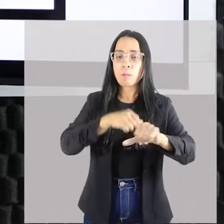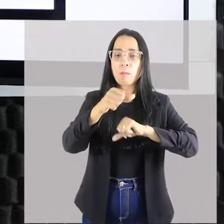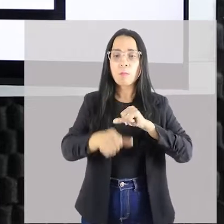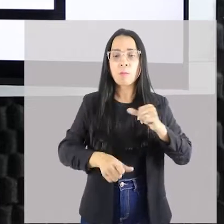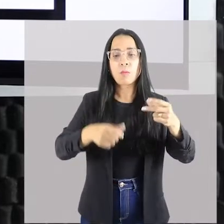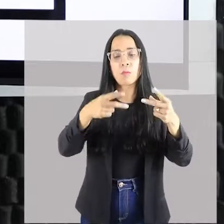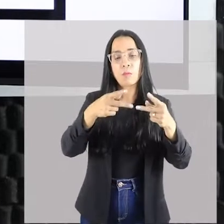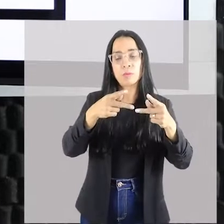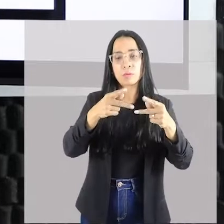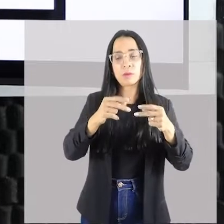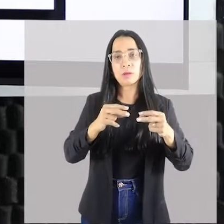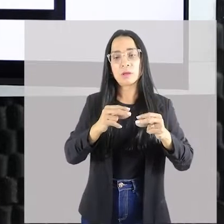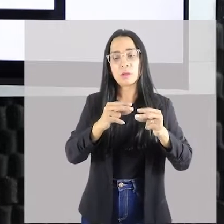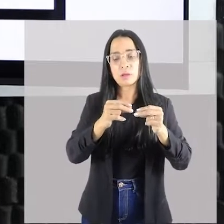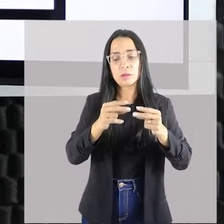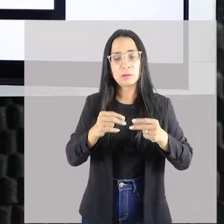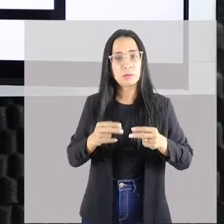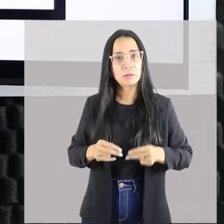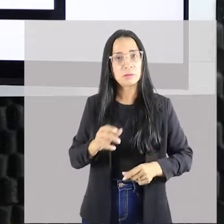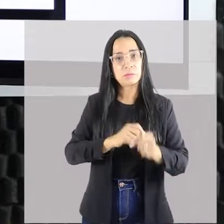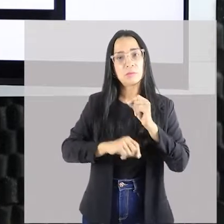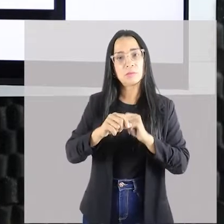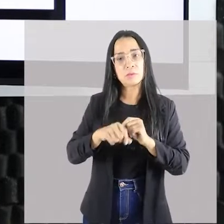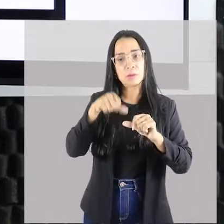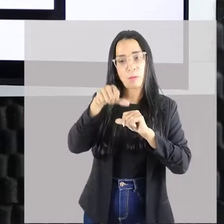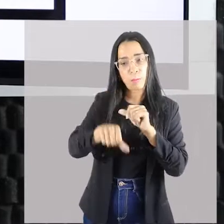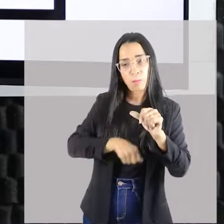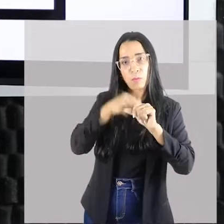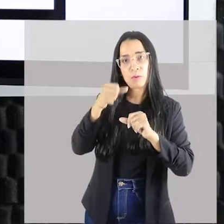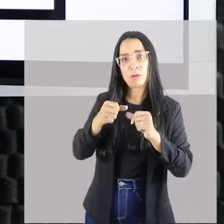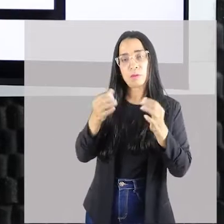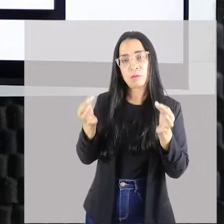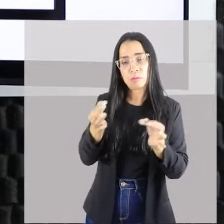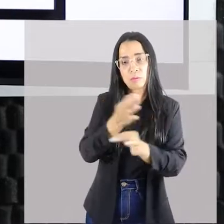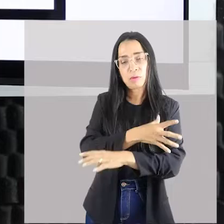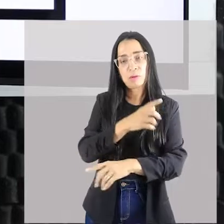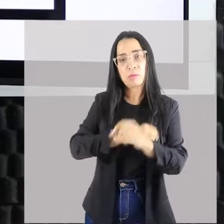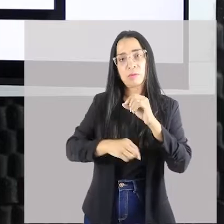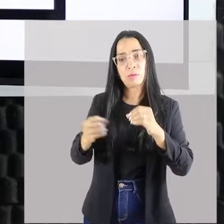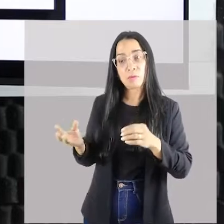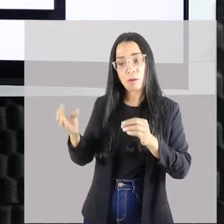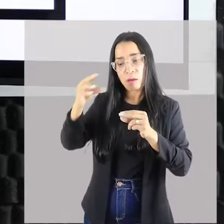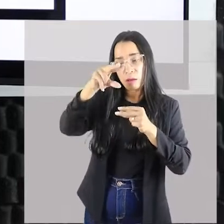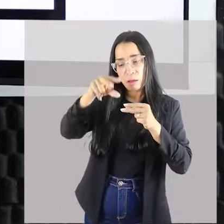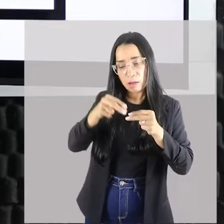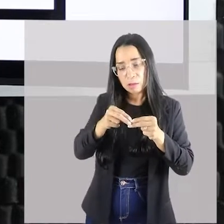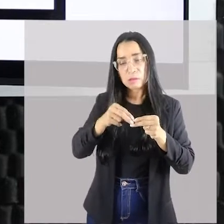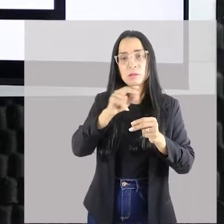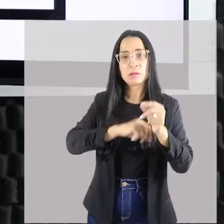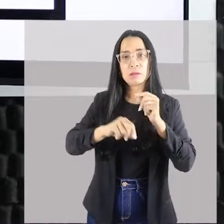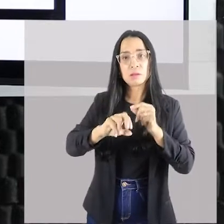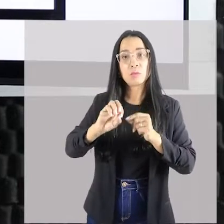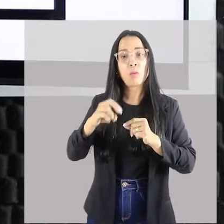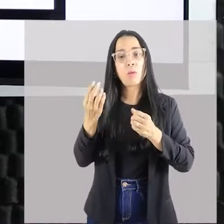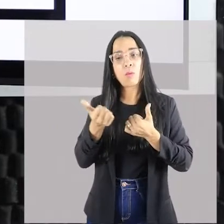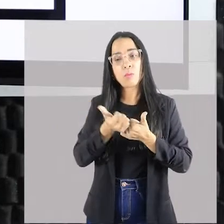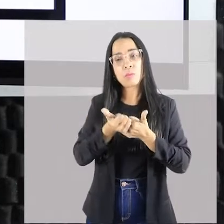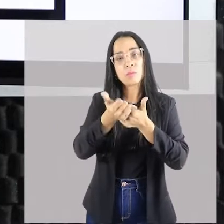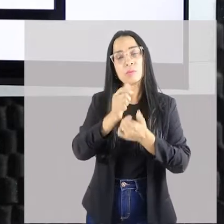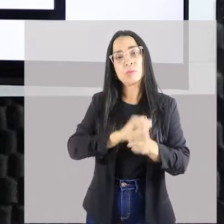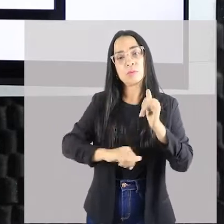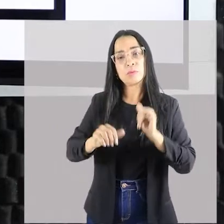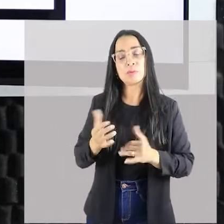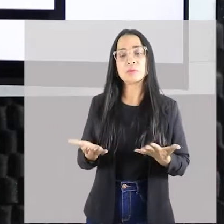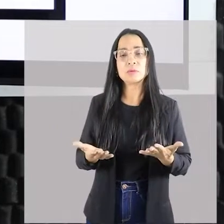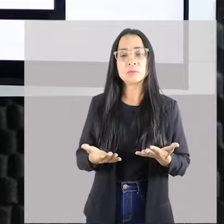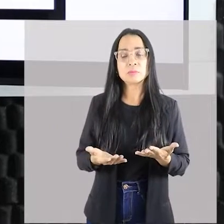sequência, deletando uma parte dela, inserindo uma parte a mais ou substituindo a informação